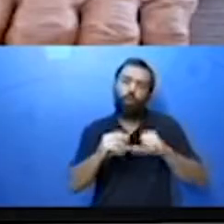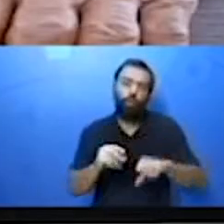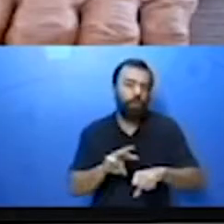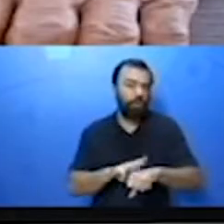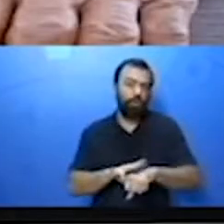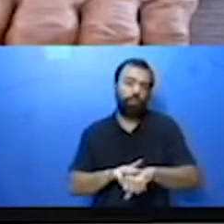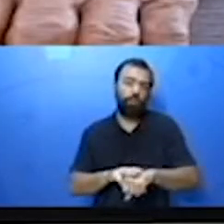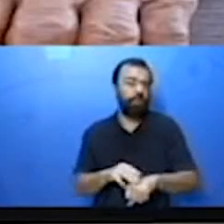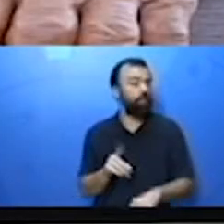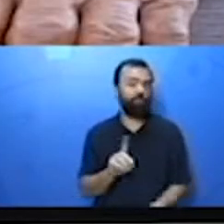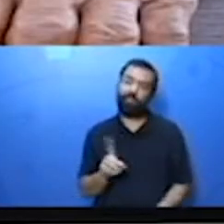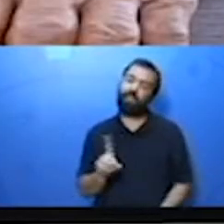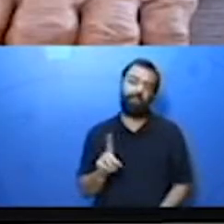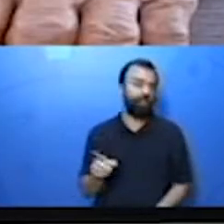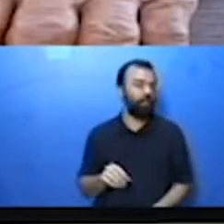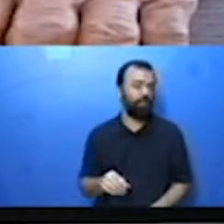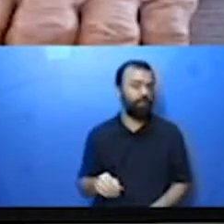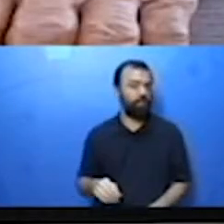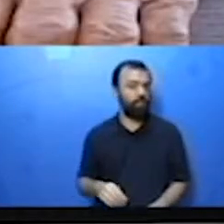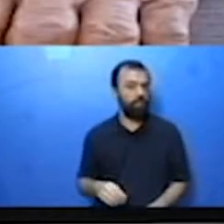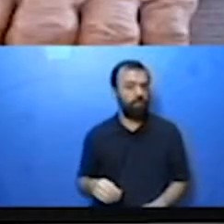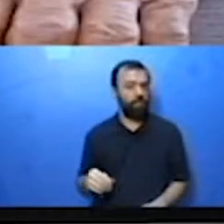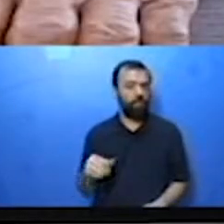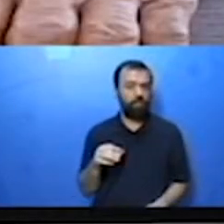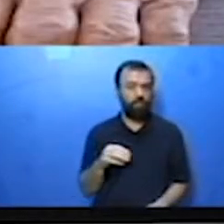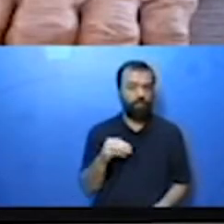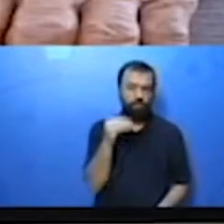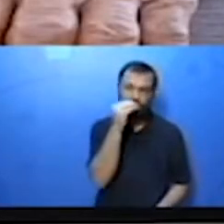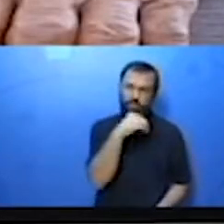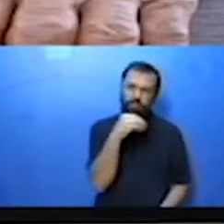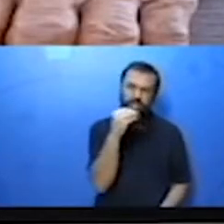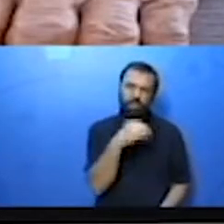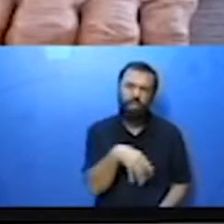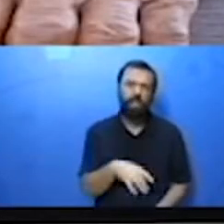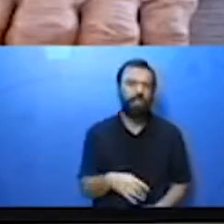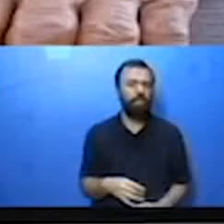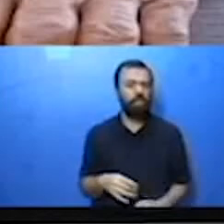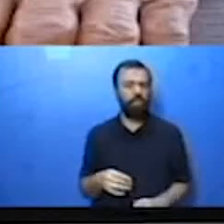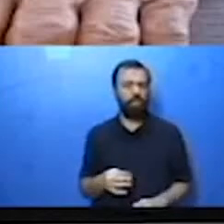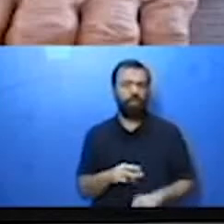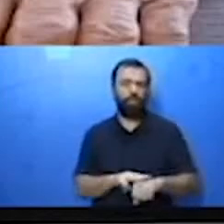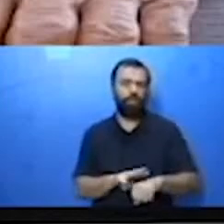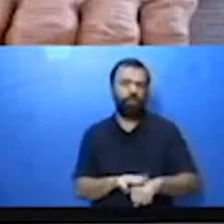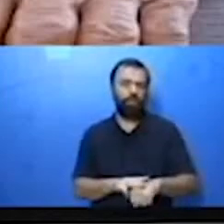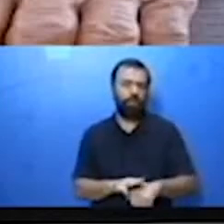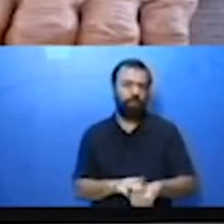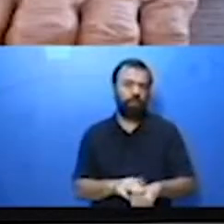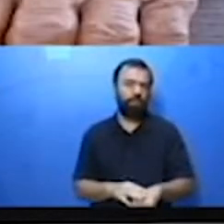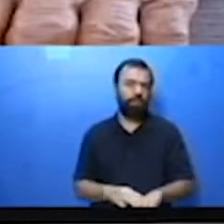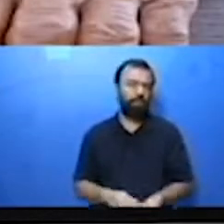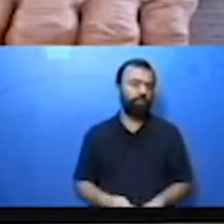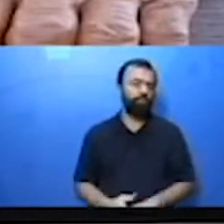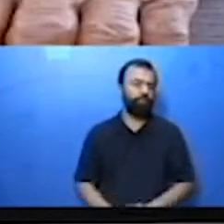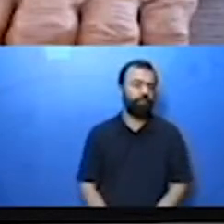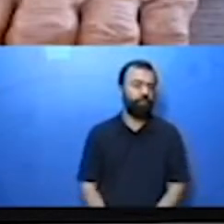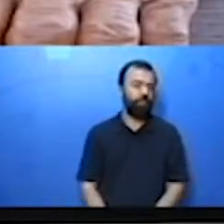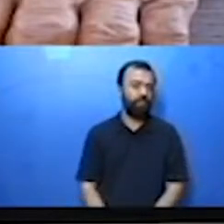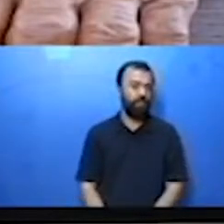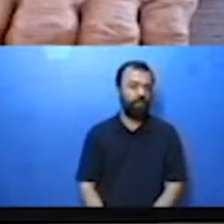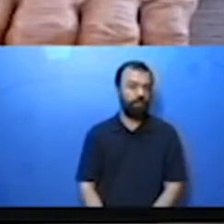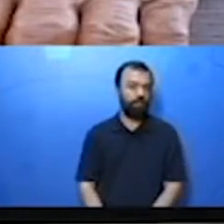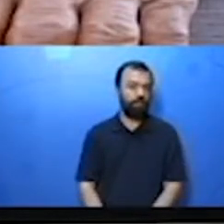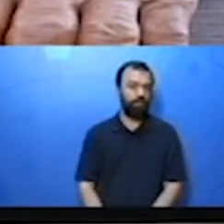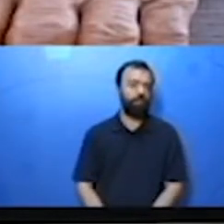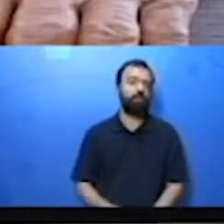esconder, né? Vai maquiar. E aí a doença vai continuar existindo e vir com mais problemas ainda.